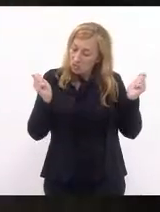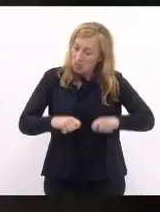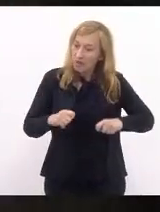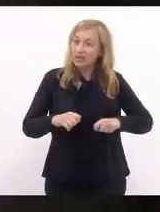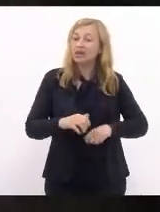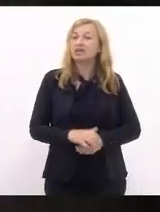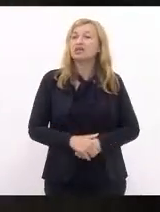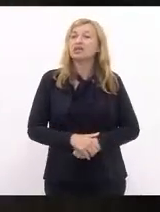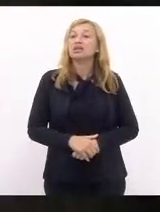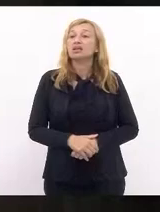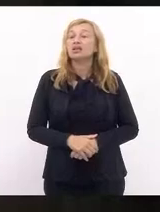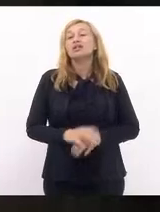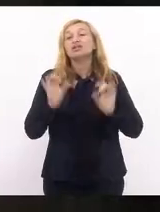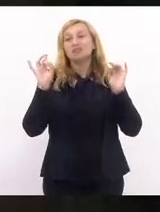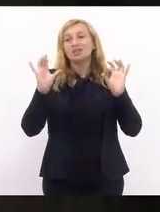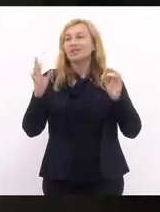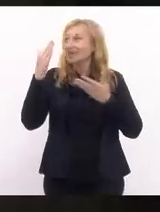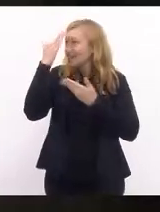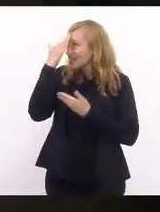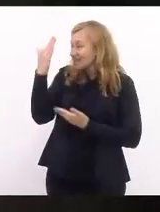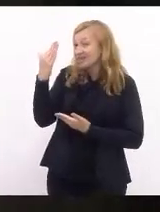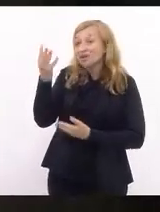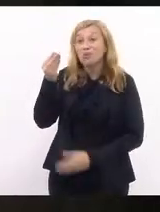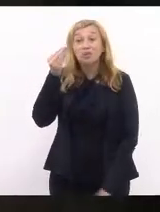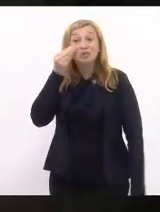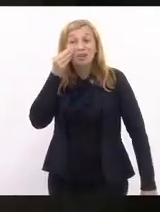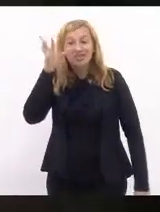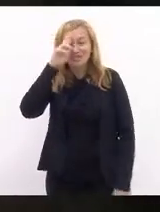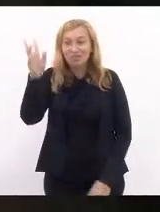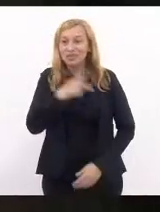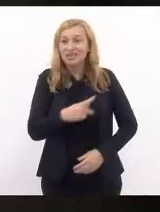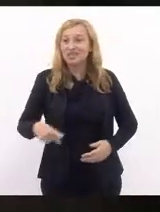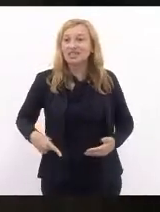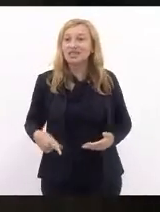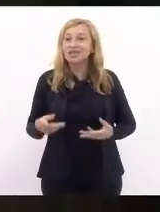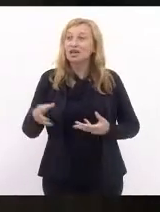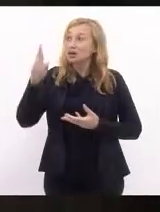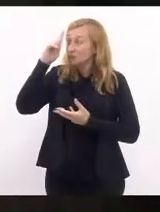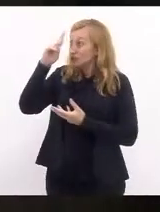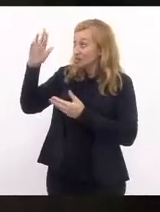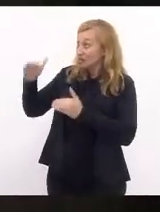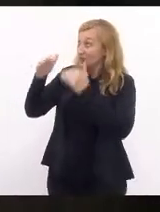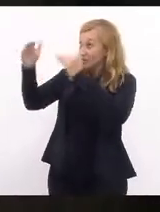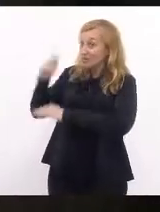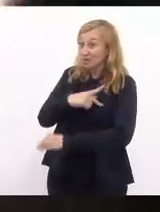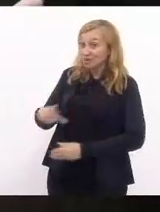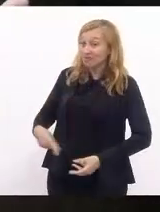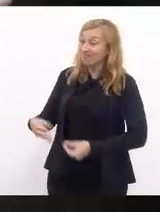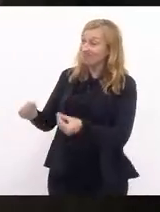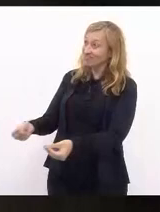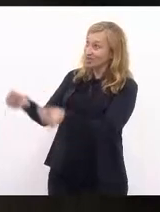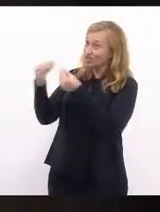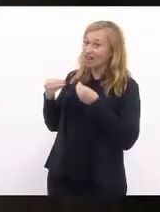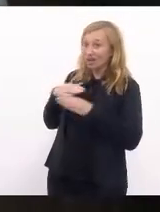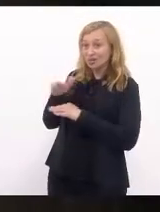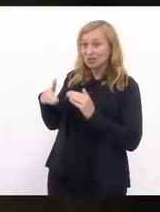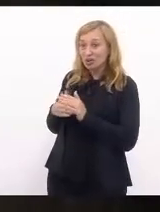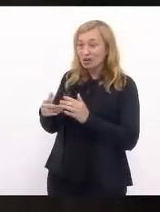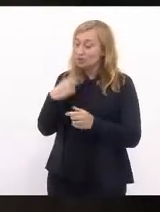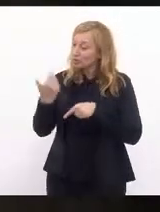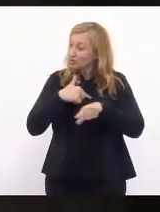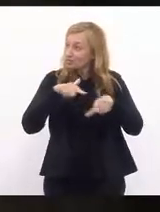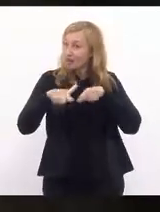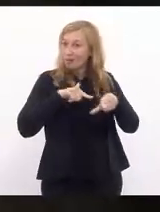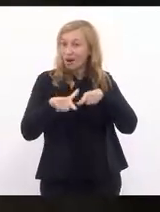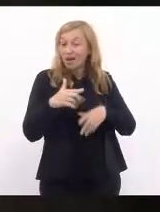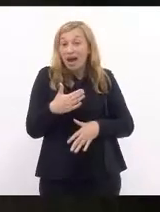competência de um modo especial quero agradecer oportunidade seu presidente que o vossa excelência nos dá todos de exercer o nosso